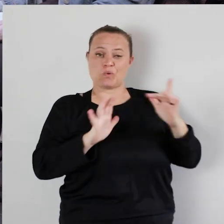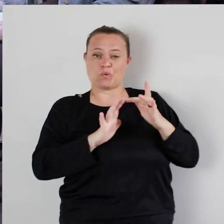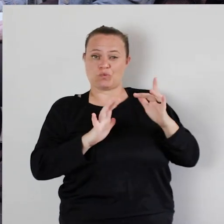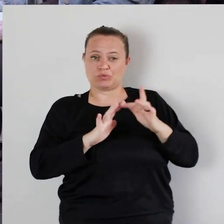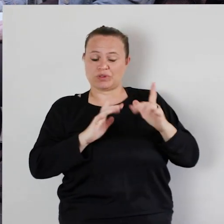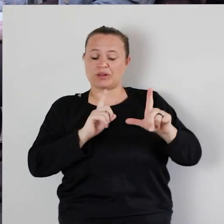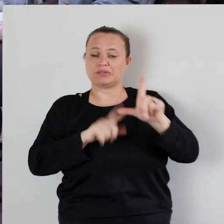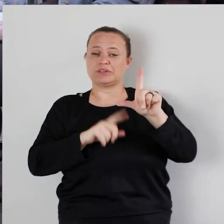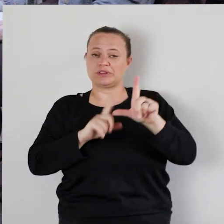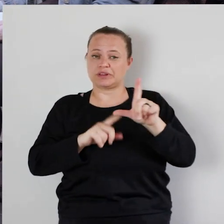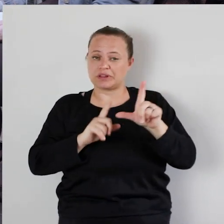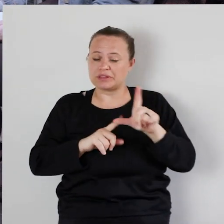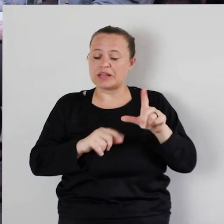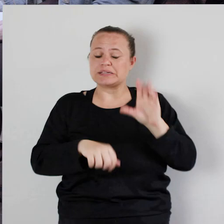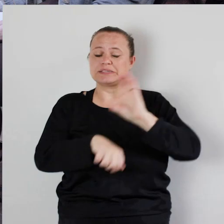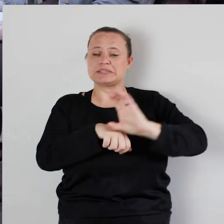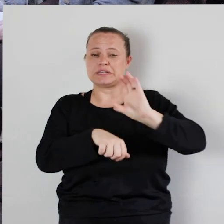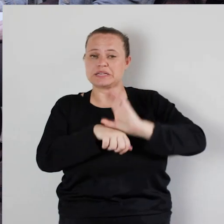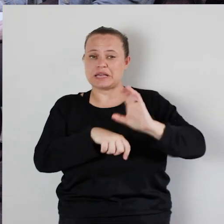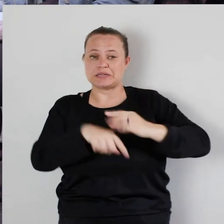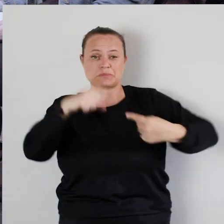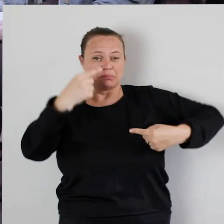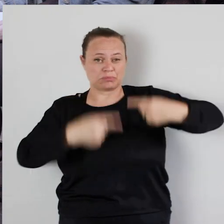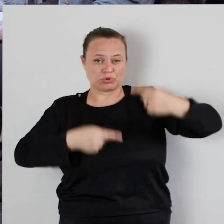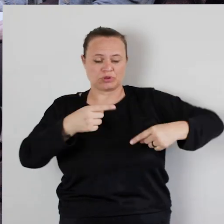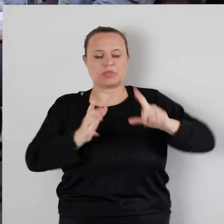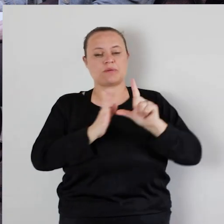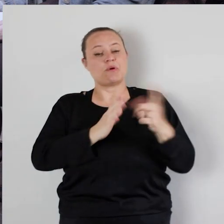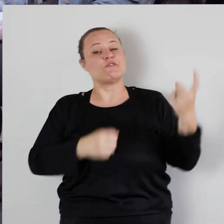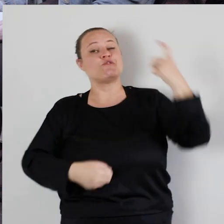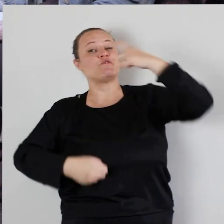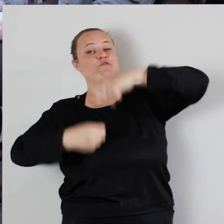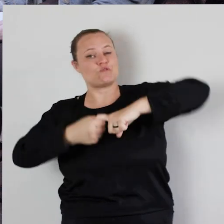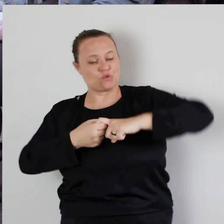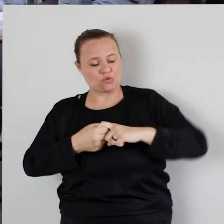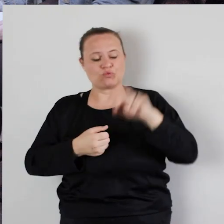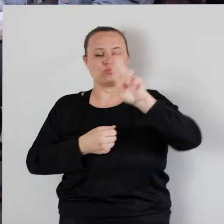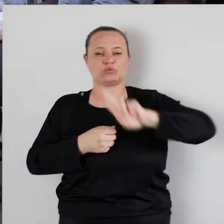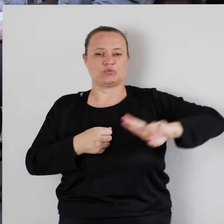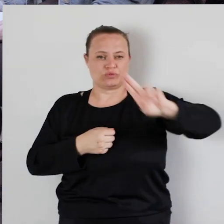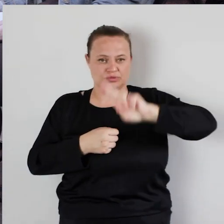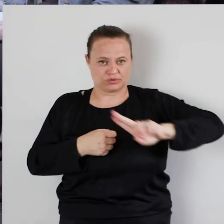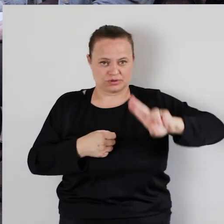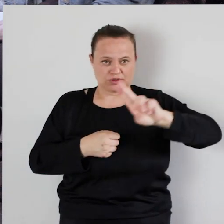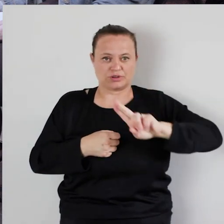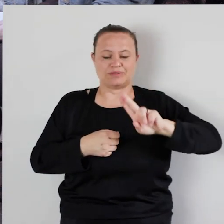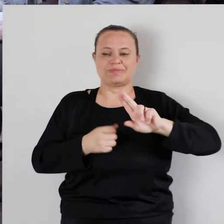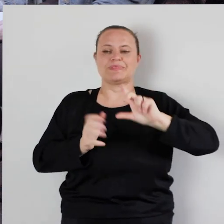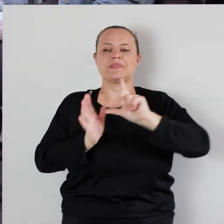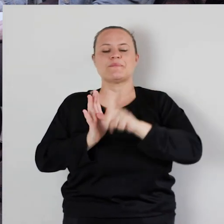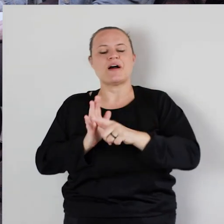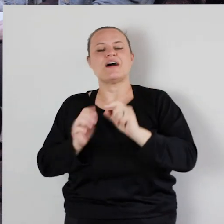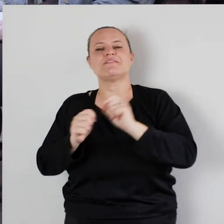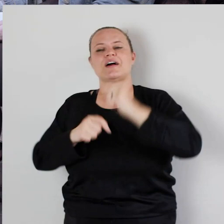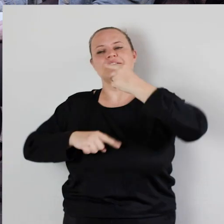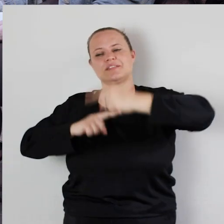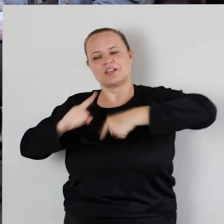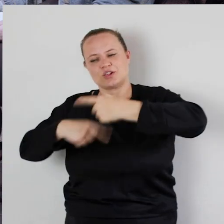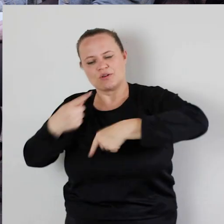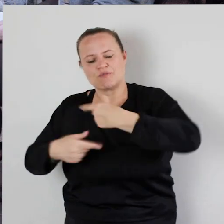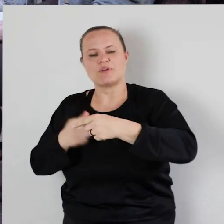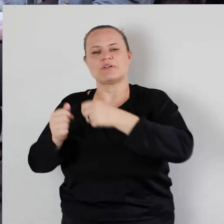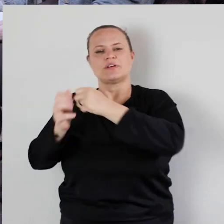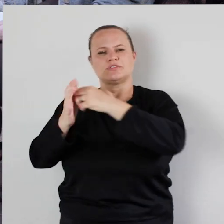Trabalho com Stefan, tenho um contato com uma literatura diferente da área de ciência política, retorno para a